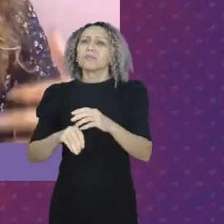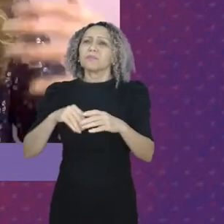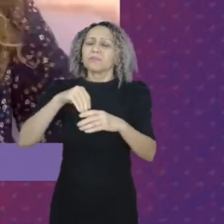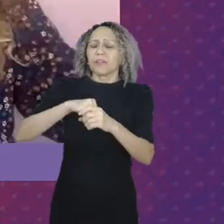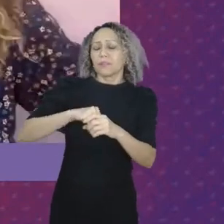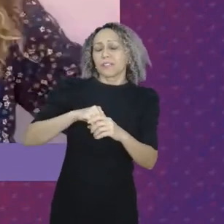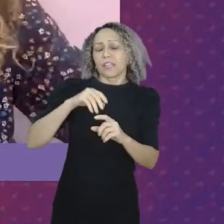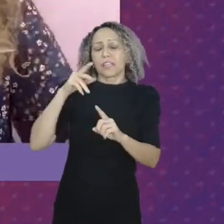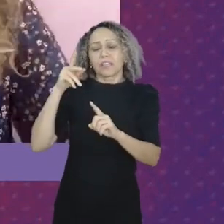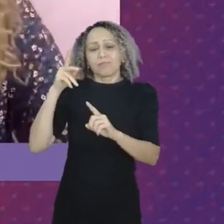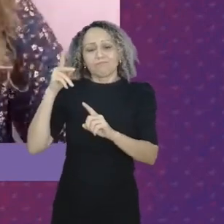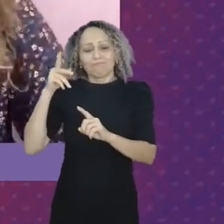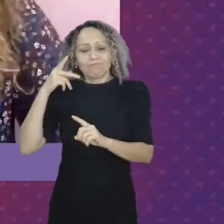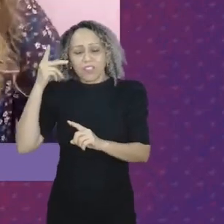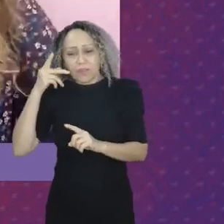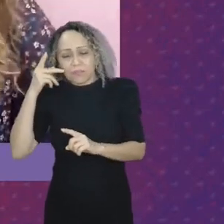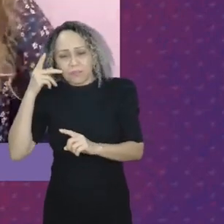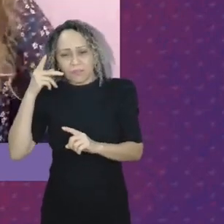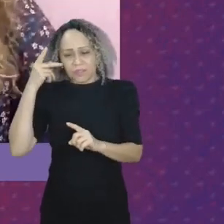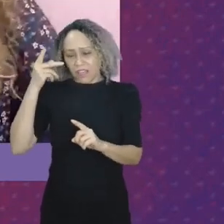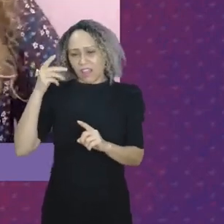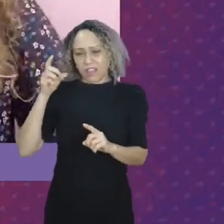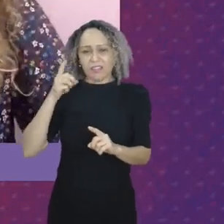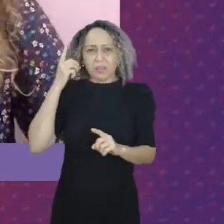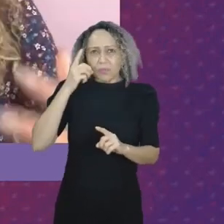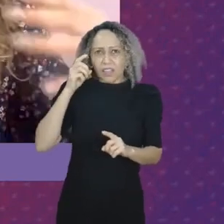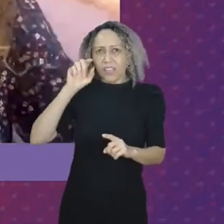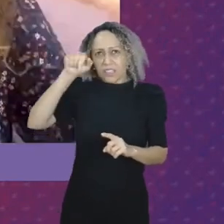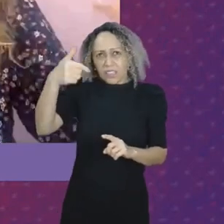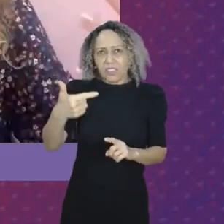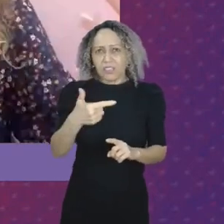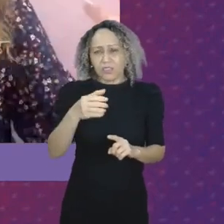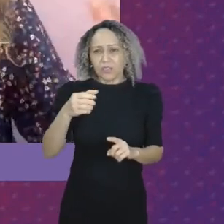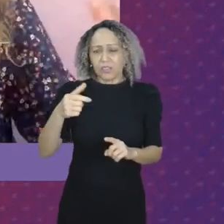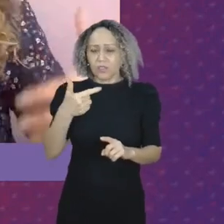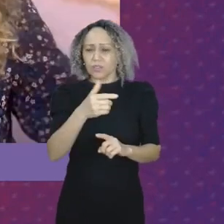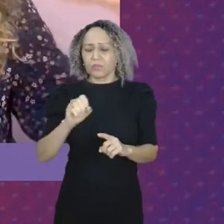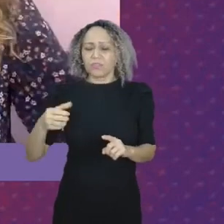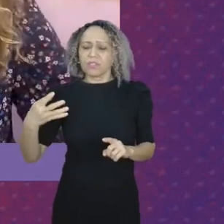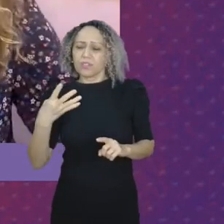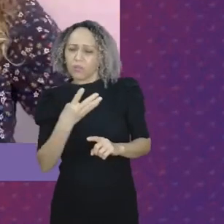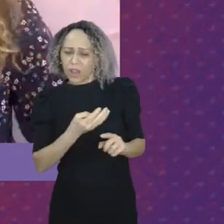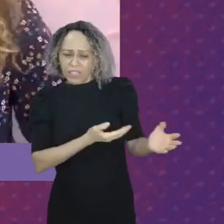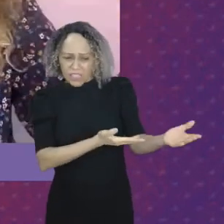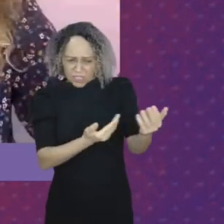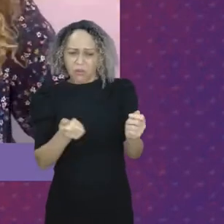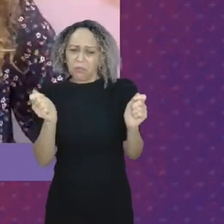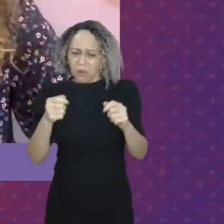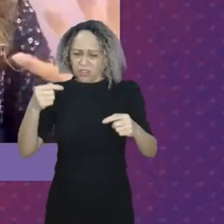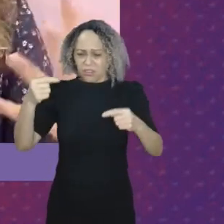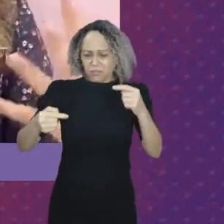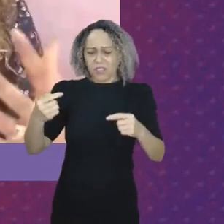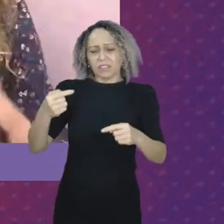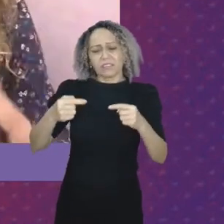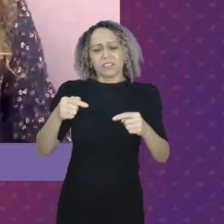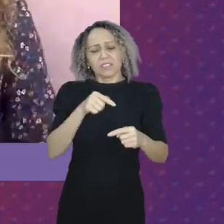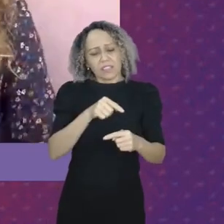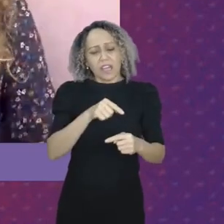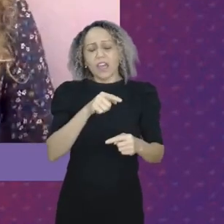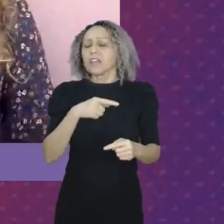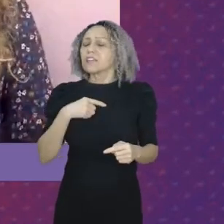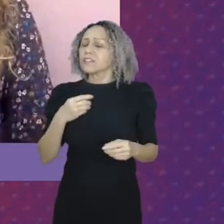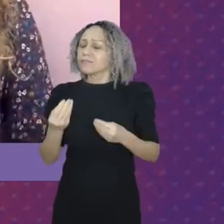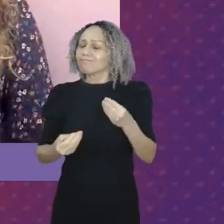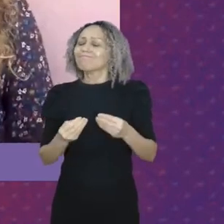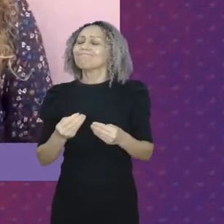que eles disputem as vereanças em 2024, porque são essas pessoas que vão fazer a novidade, né? Eu acho que o